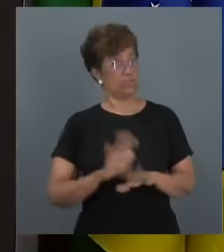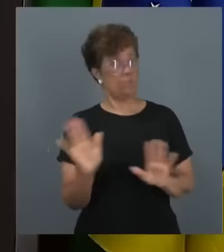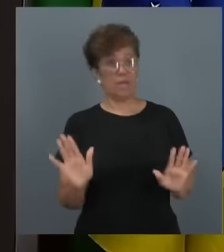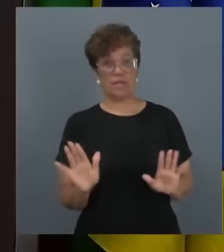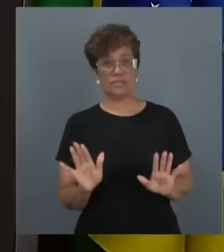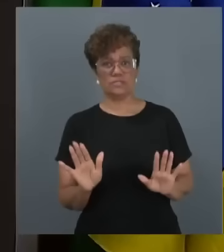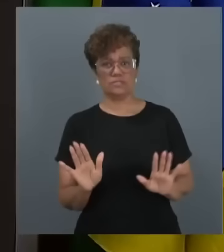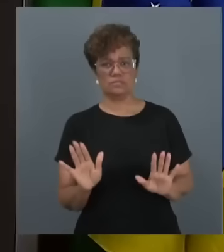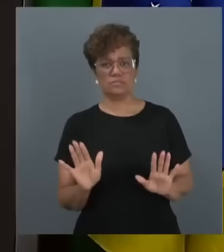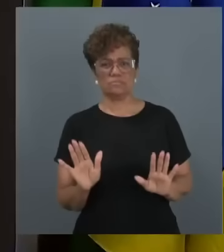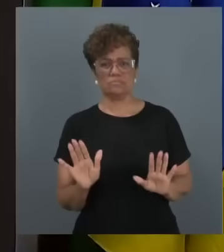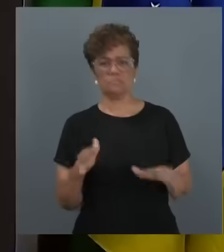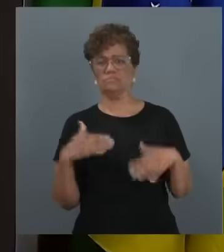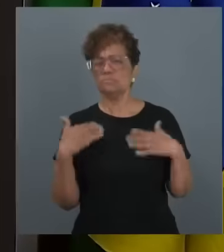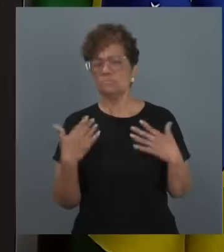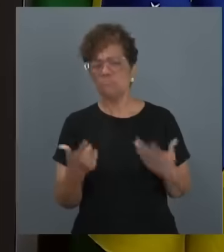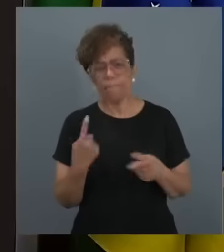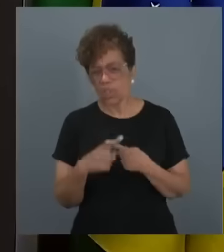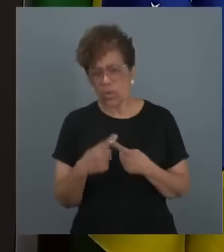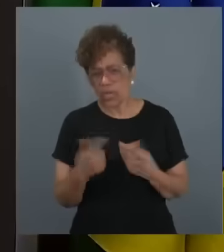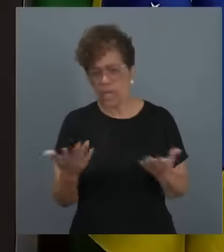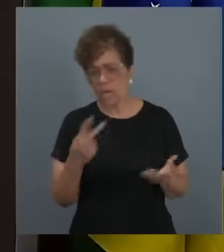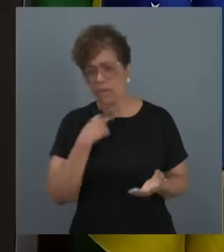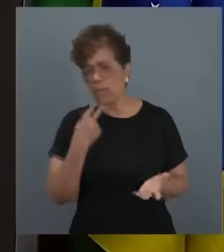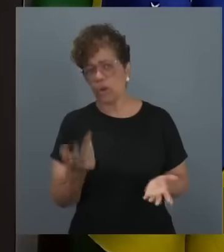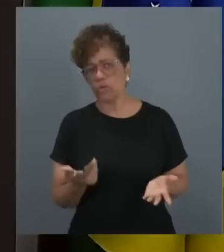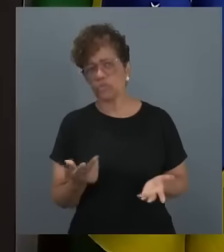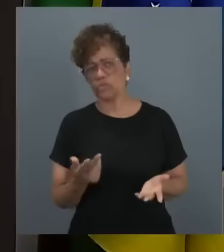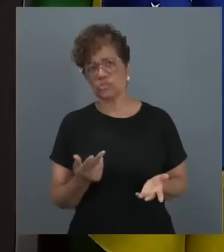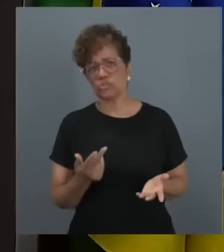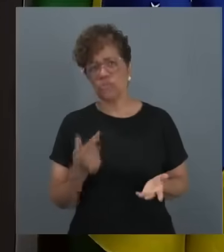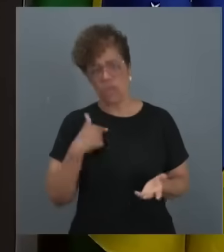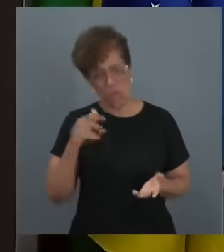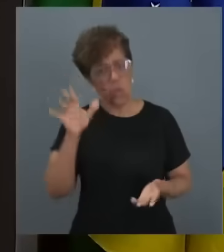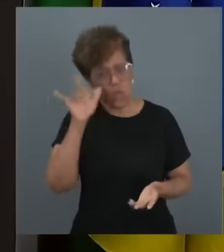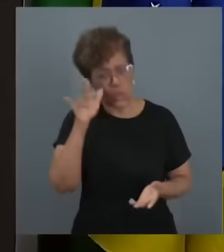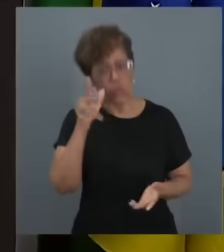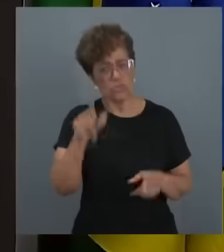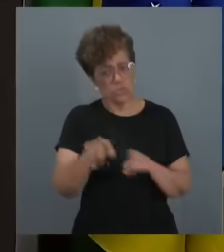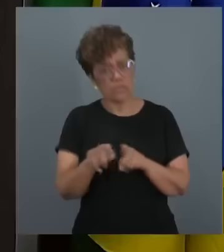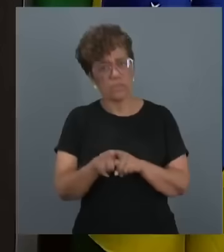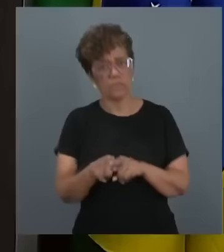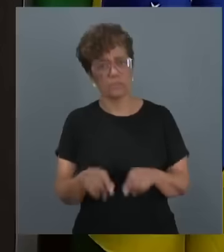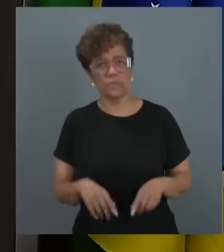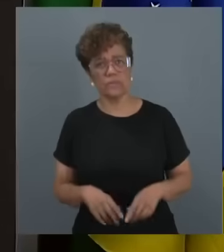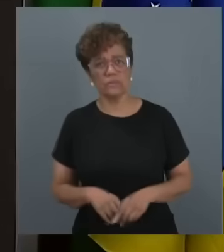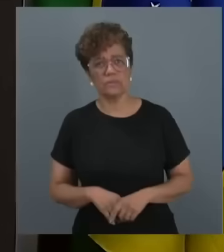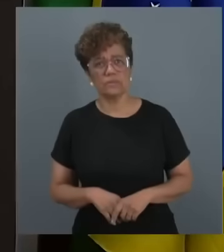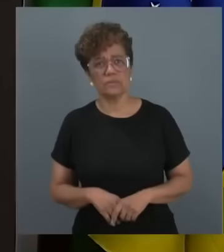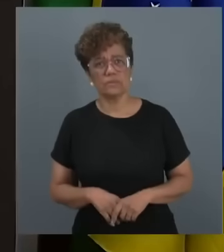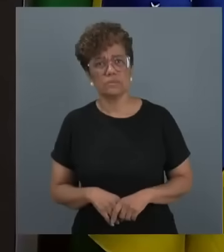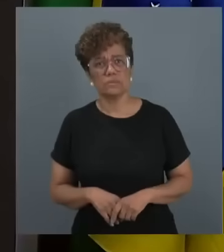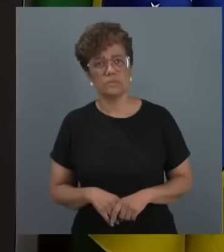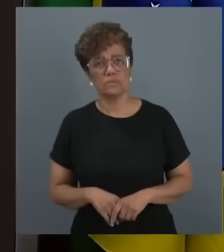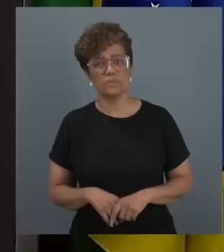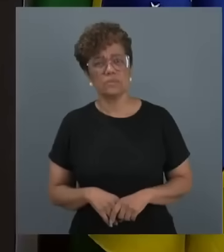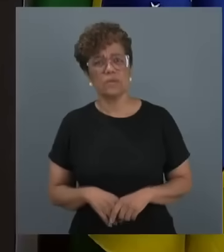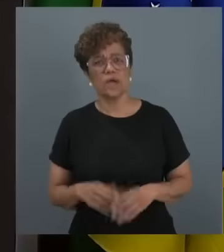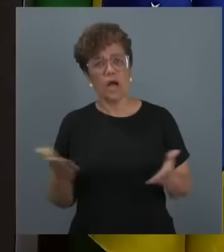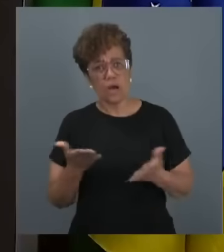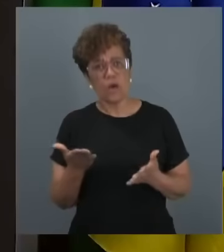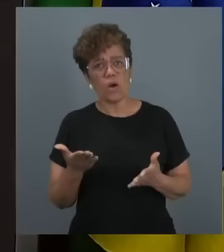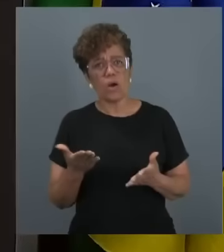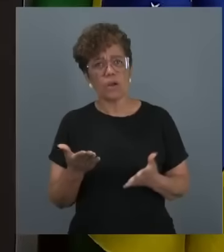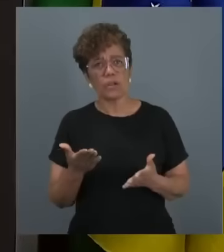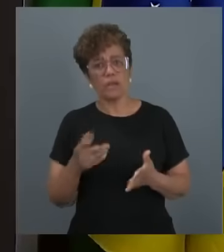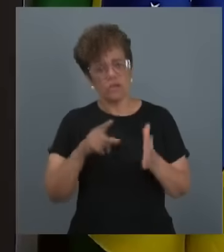Que mito é esse? Por quê? Eu estou curioso e vou me aprofundar.